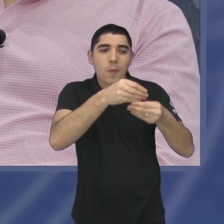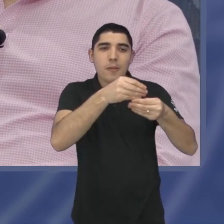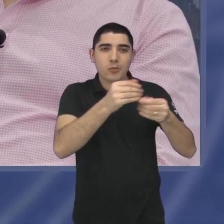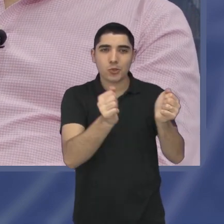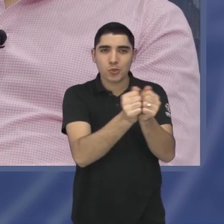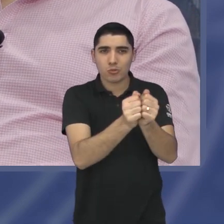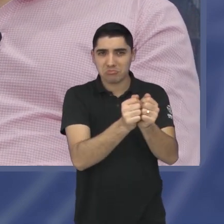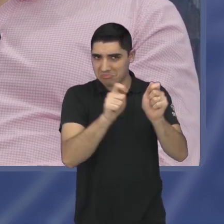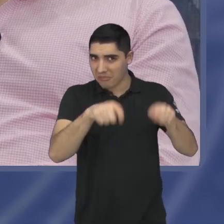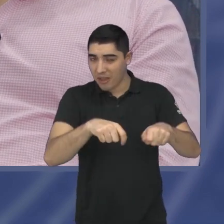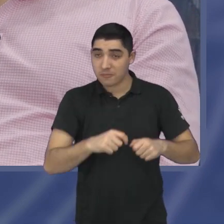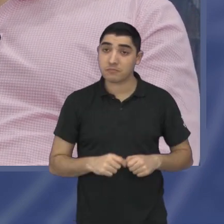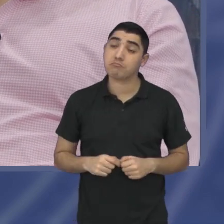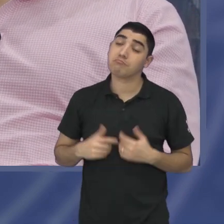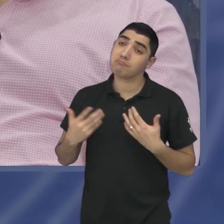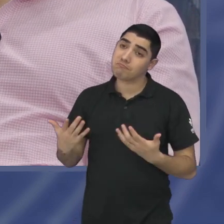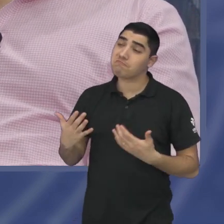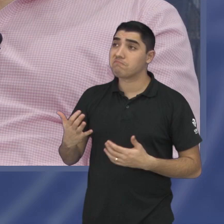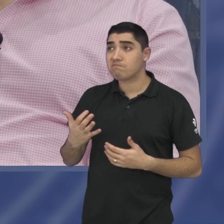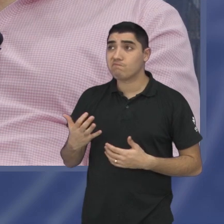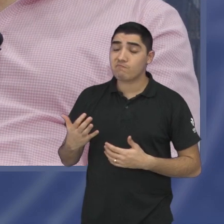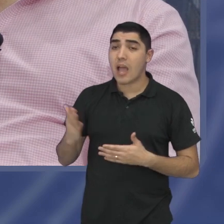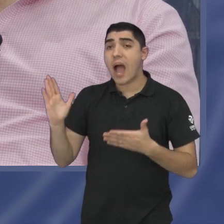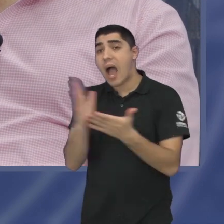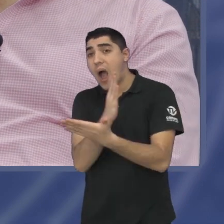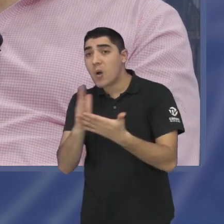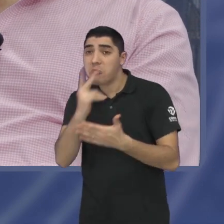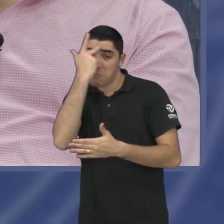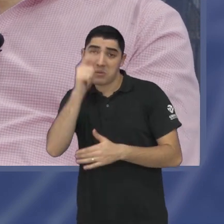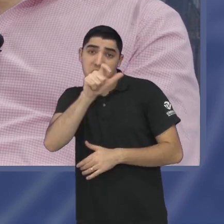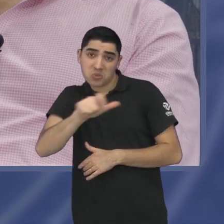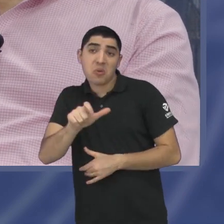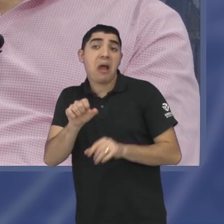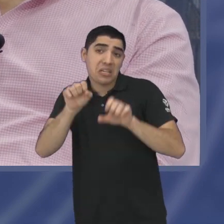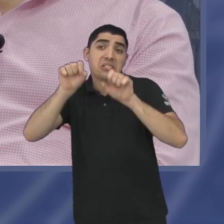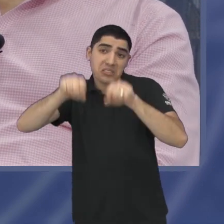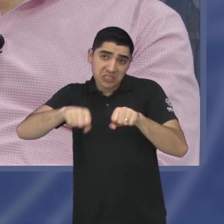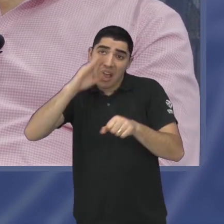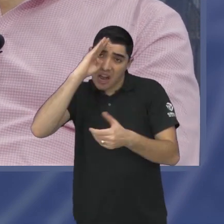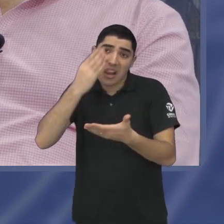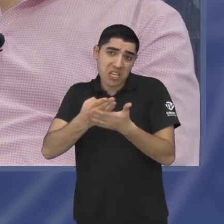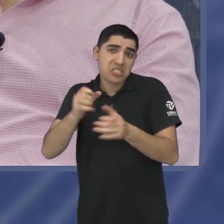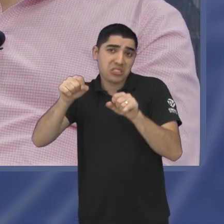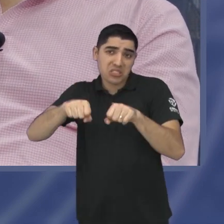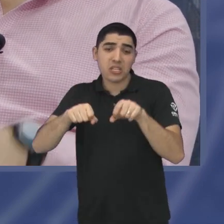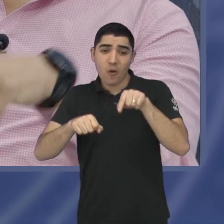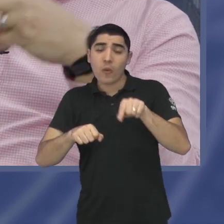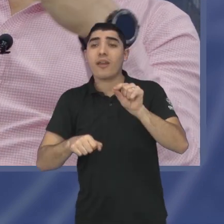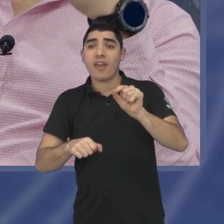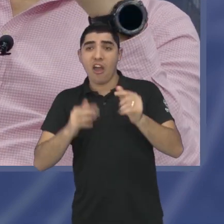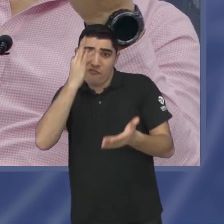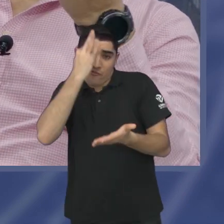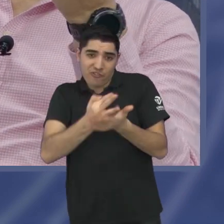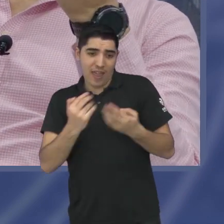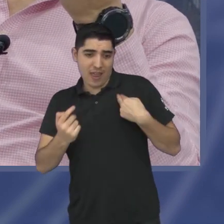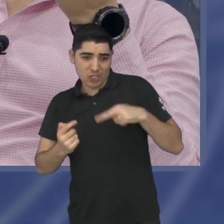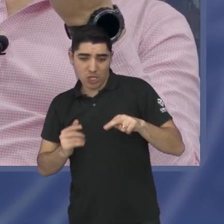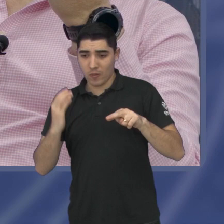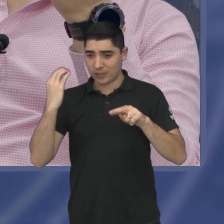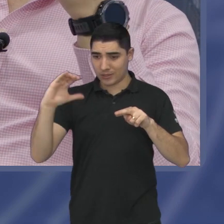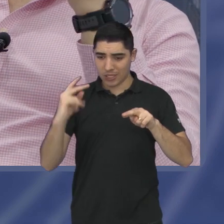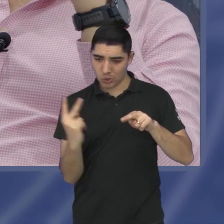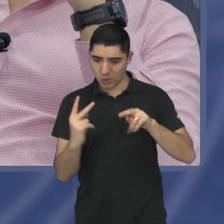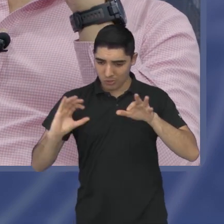esse? Eu acho que para algumas pessoas sim, né? As pessoas que têm essa fé